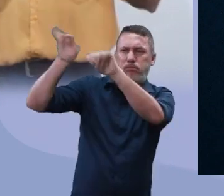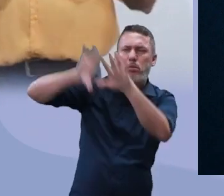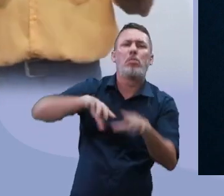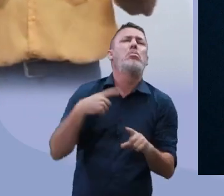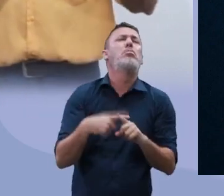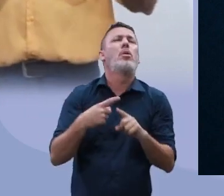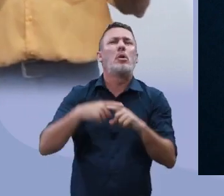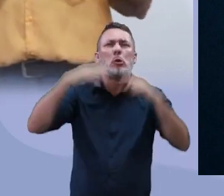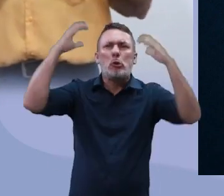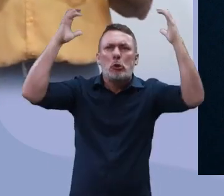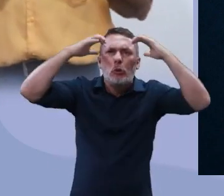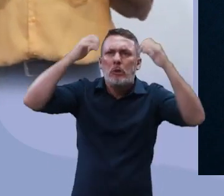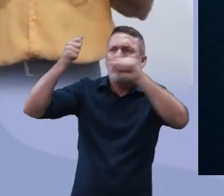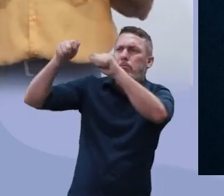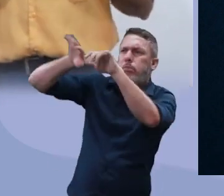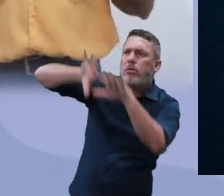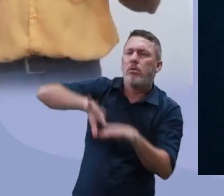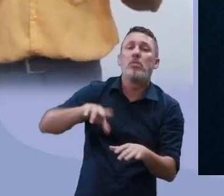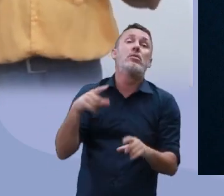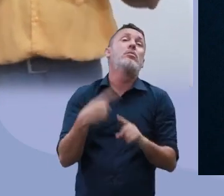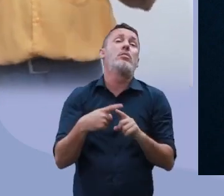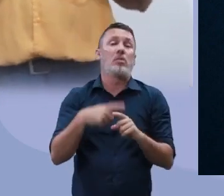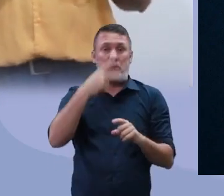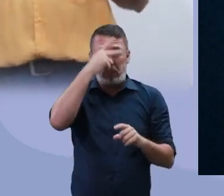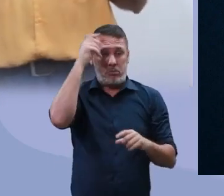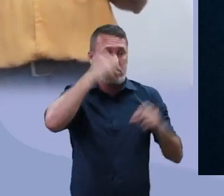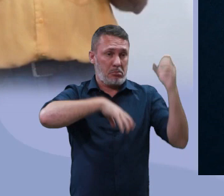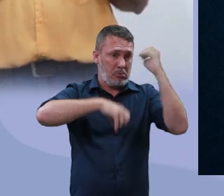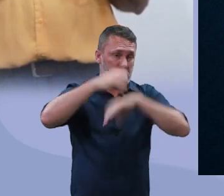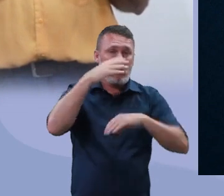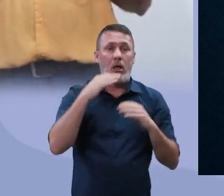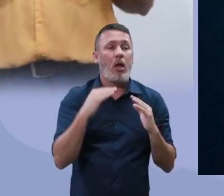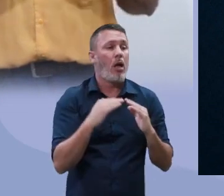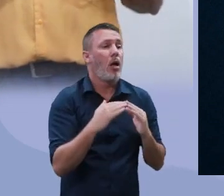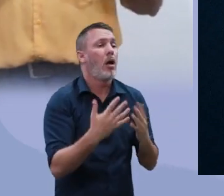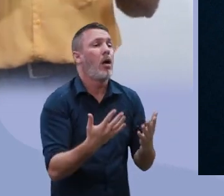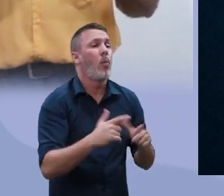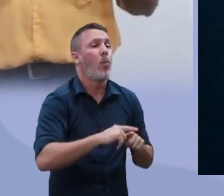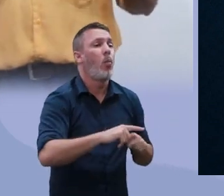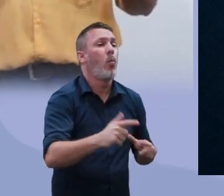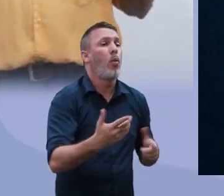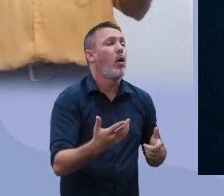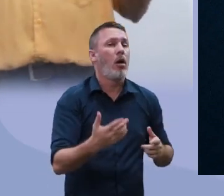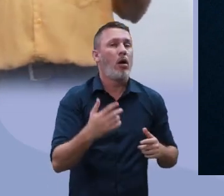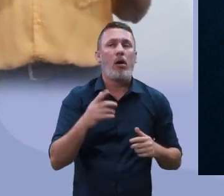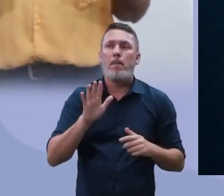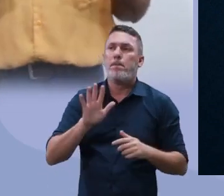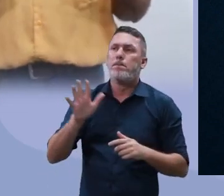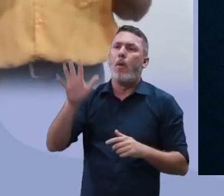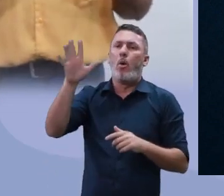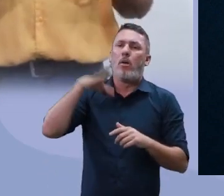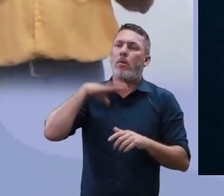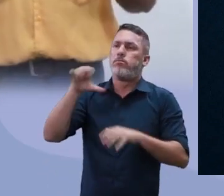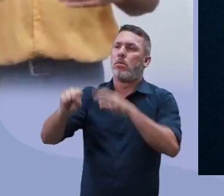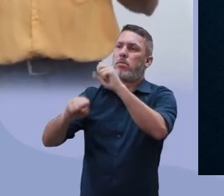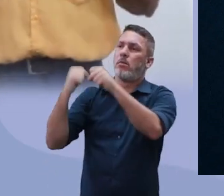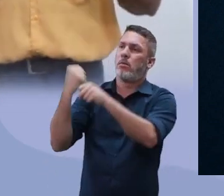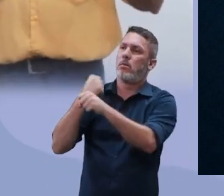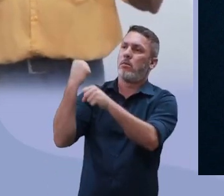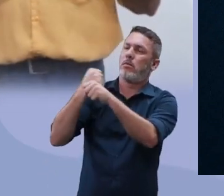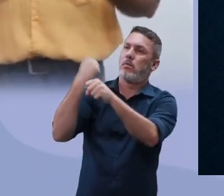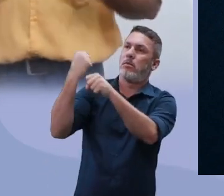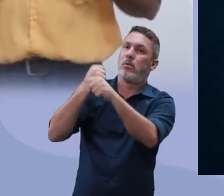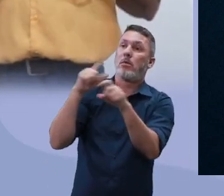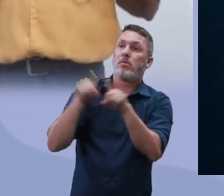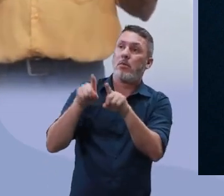essa urbanização desordenada faz com que a população segregada não tenha espaço nas áreas nobres. E aí eles acabam